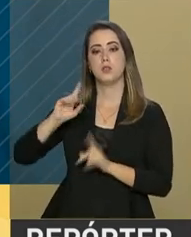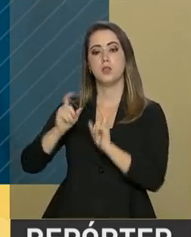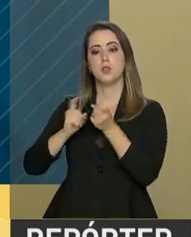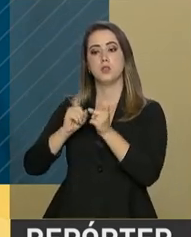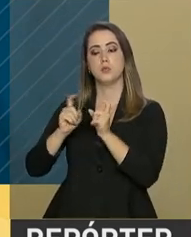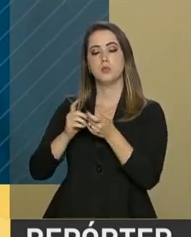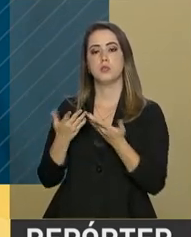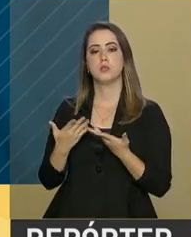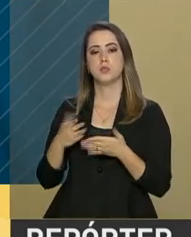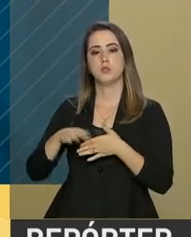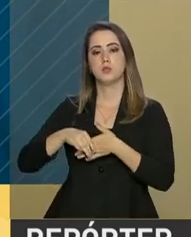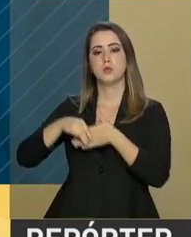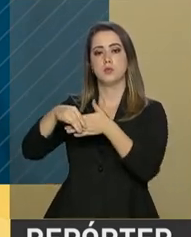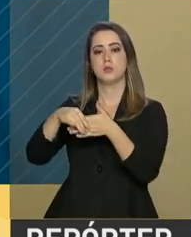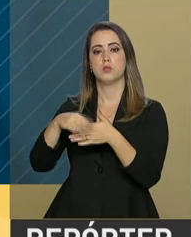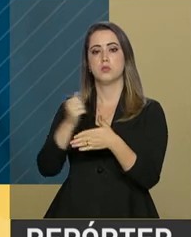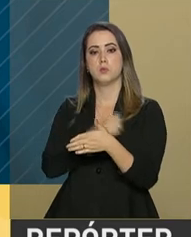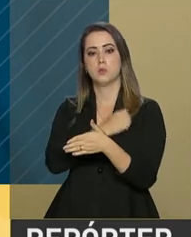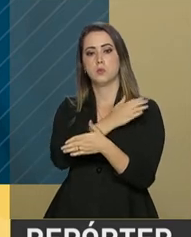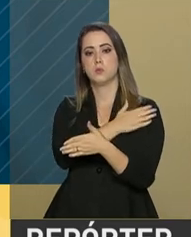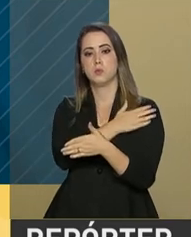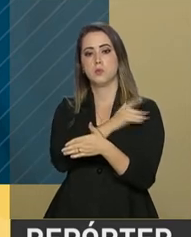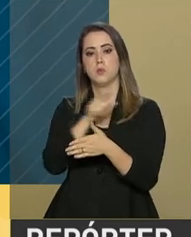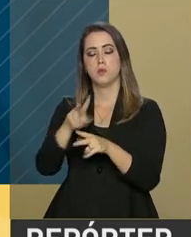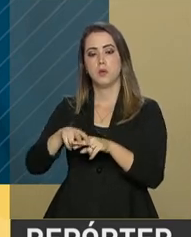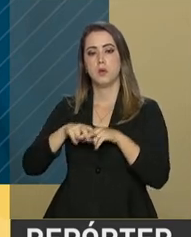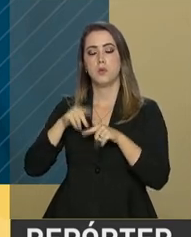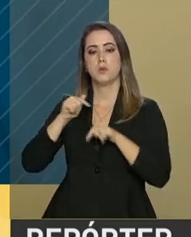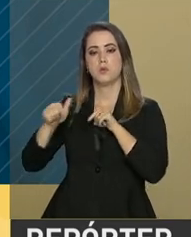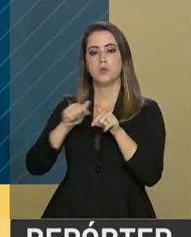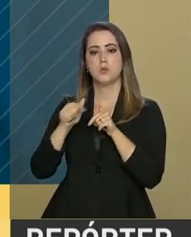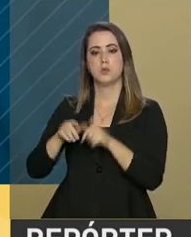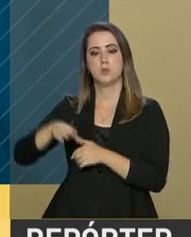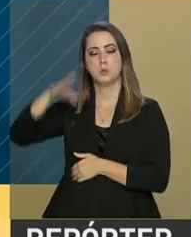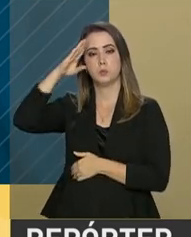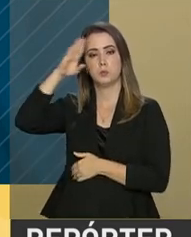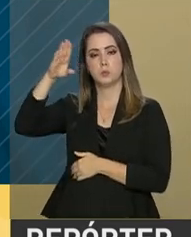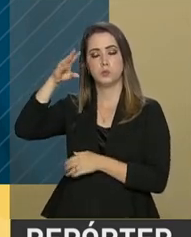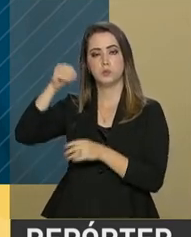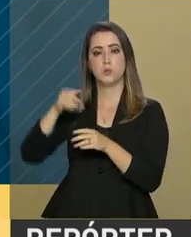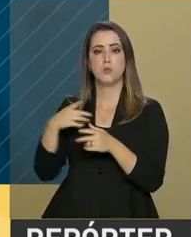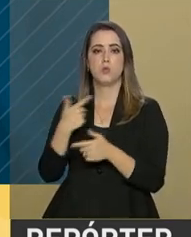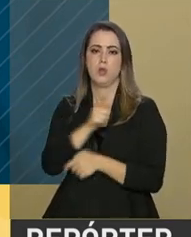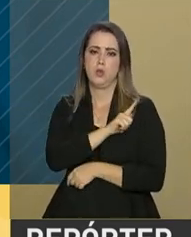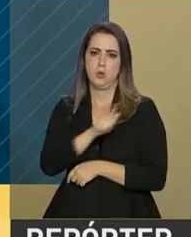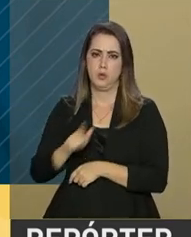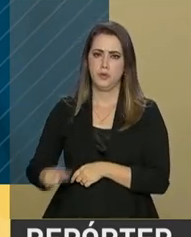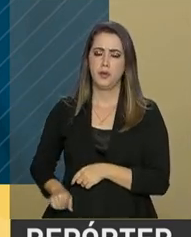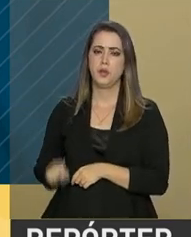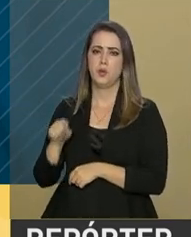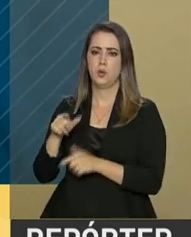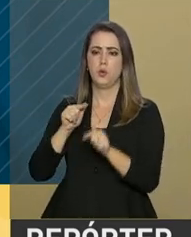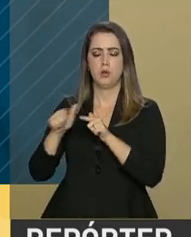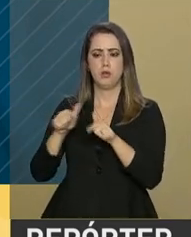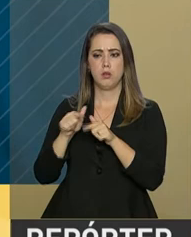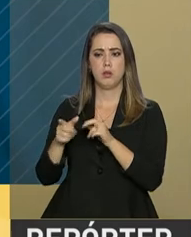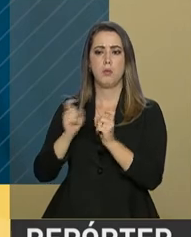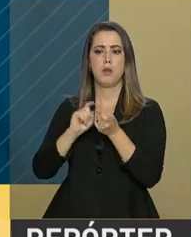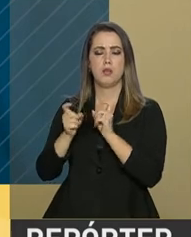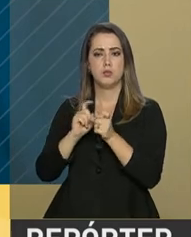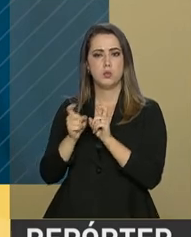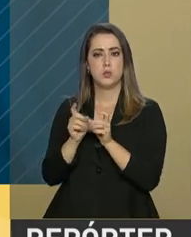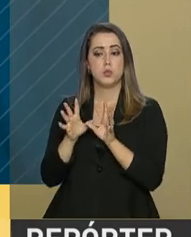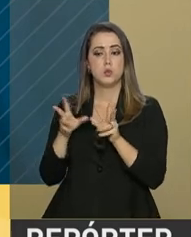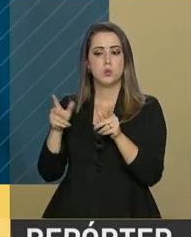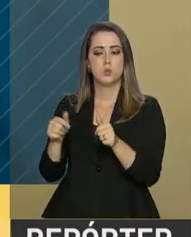enquanto comanda que ele é responsável pelo emprego das forças de segurança enquanto gestor ele pode aplicar essas